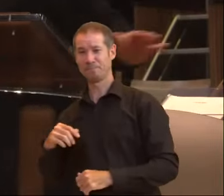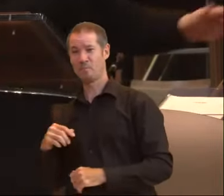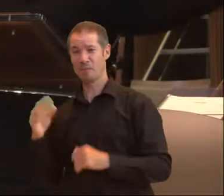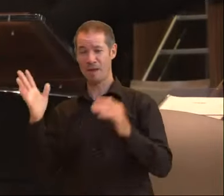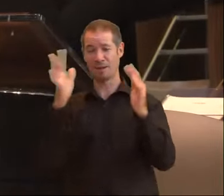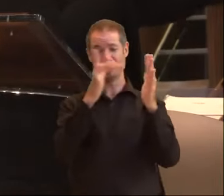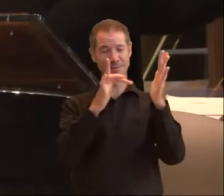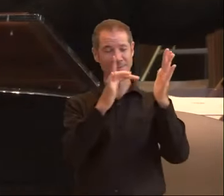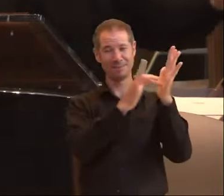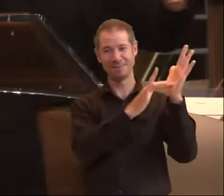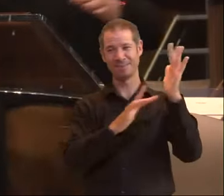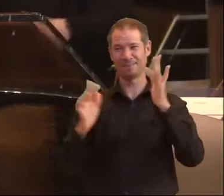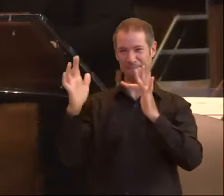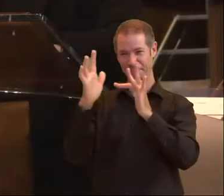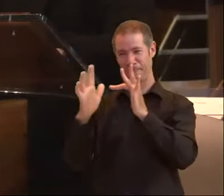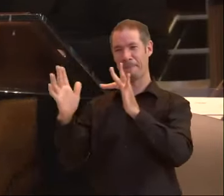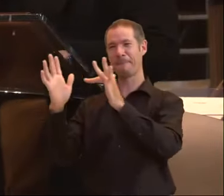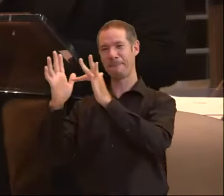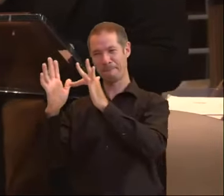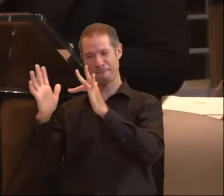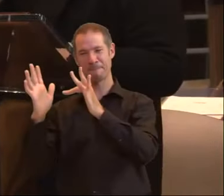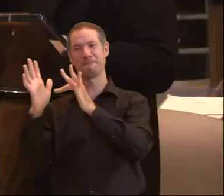Jesus,